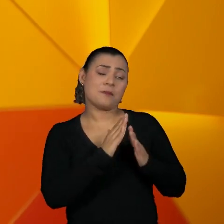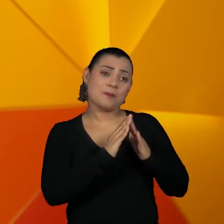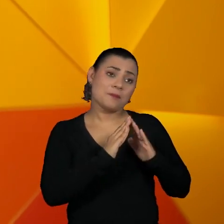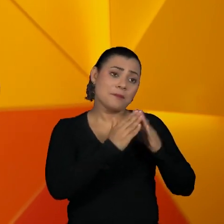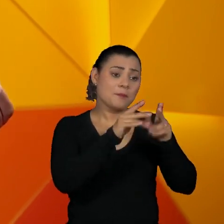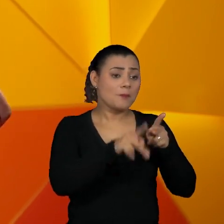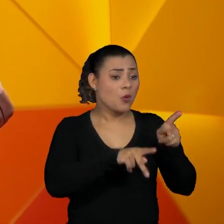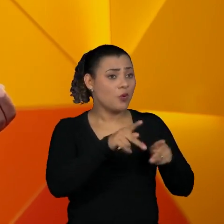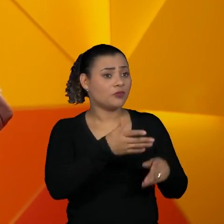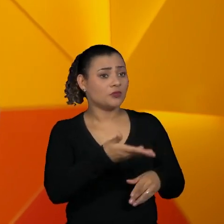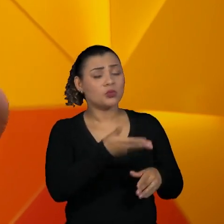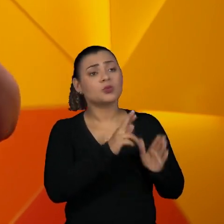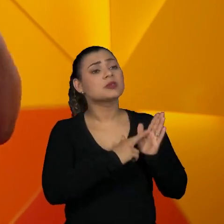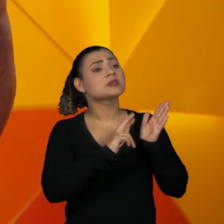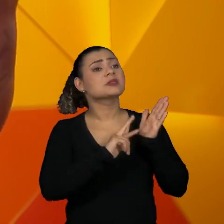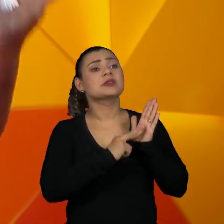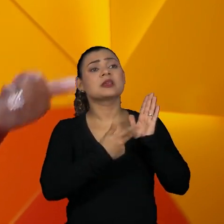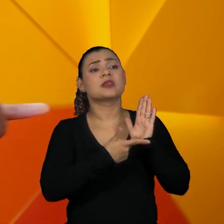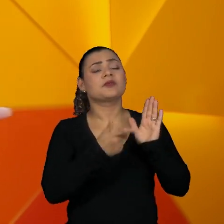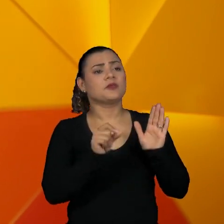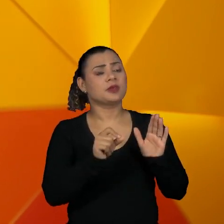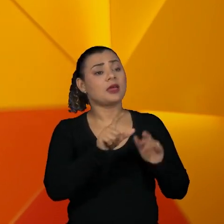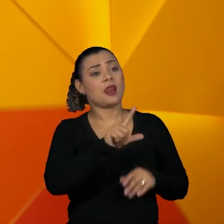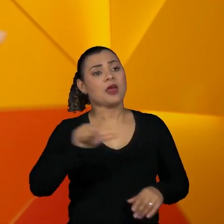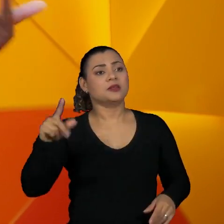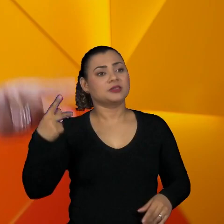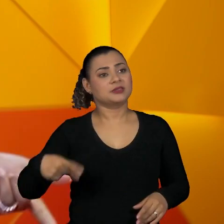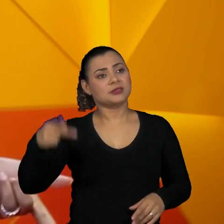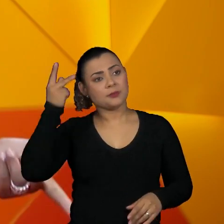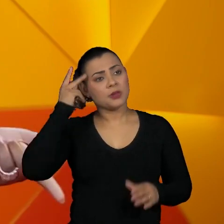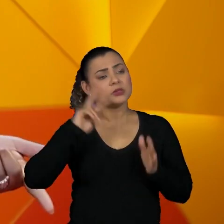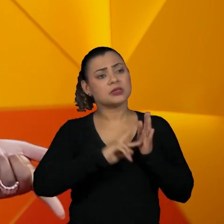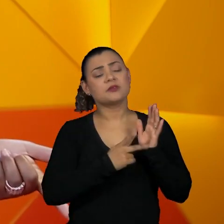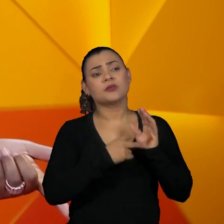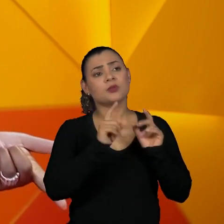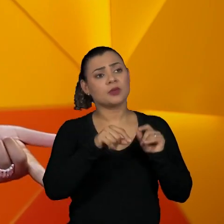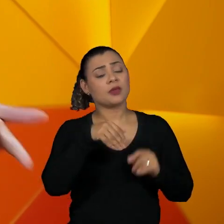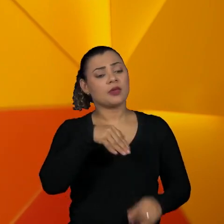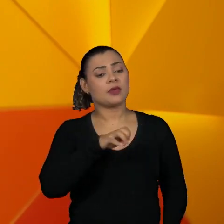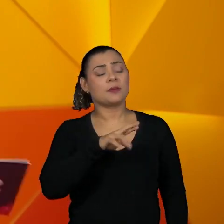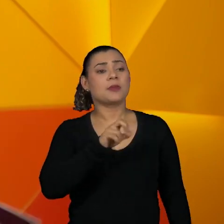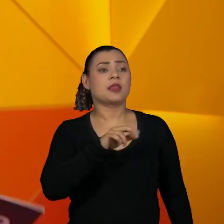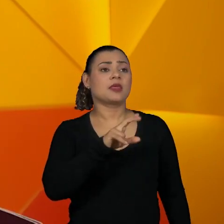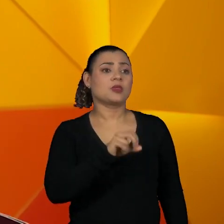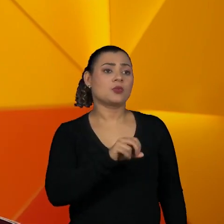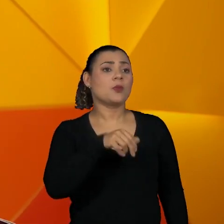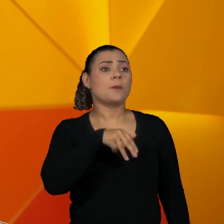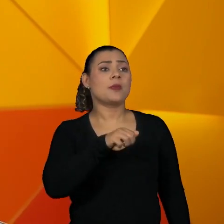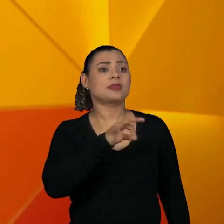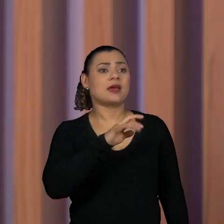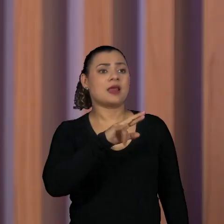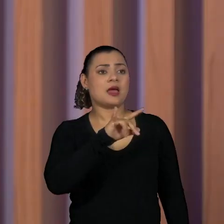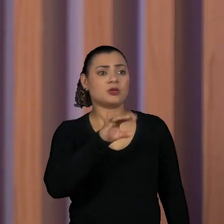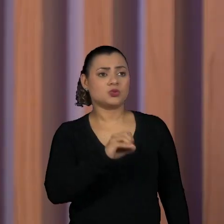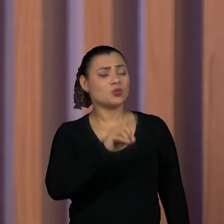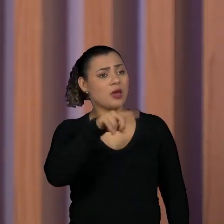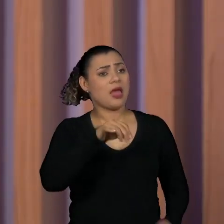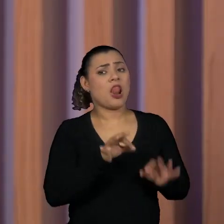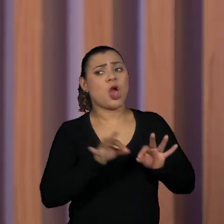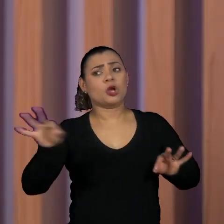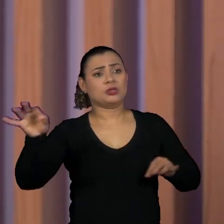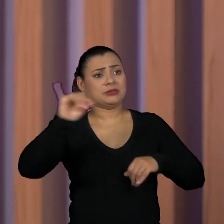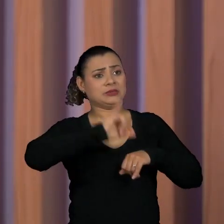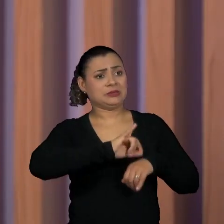isso representa para aquela população do extremo leste de São Paulo? A gente está falando de Ermelino Matarazzo, muito distante do centro, né? Exato. E